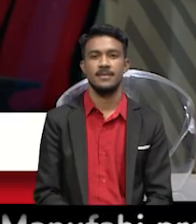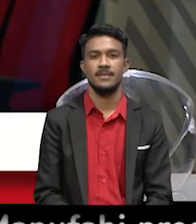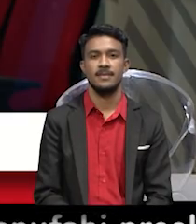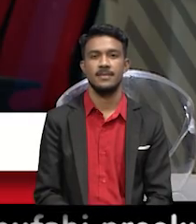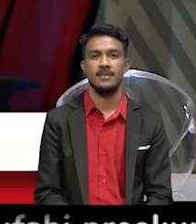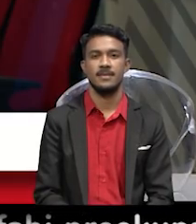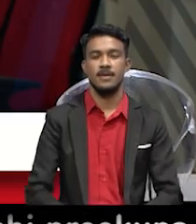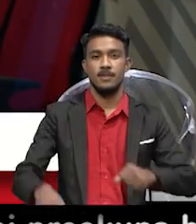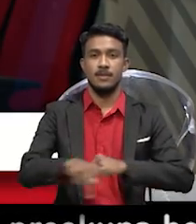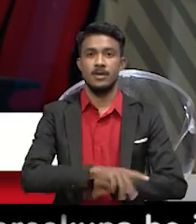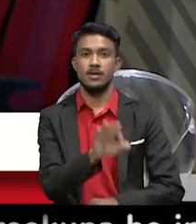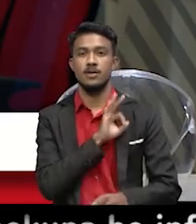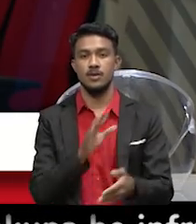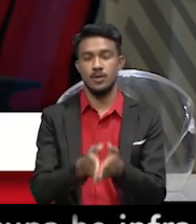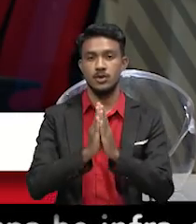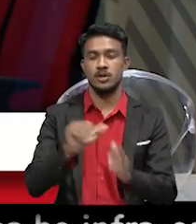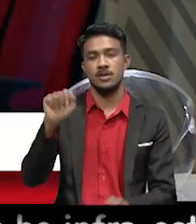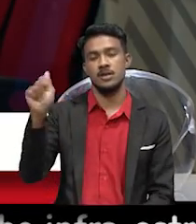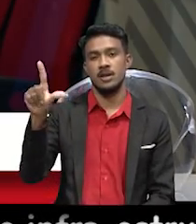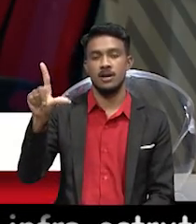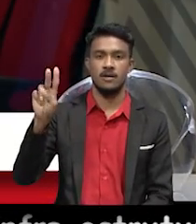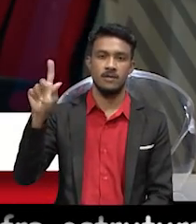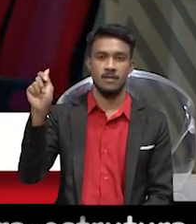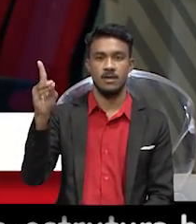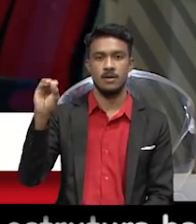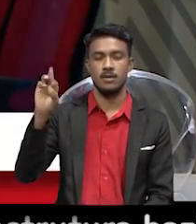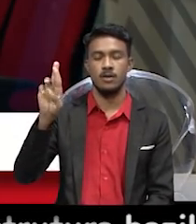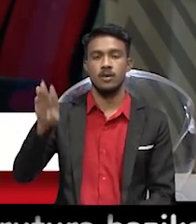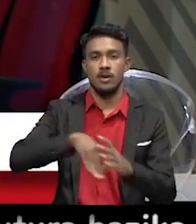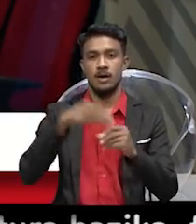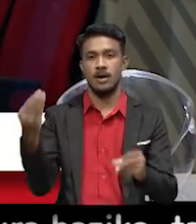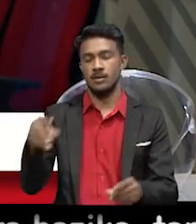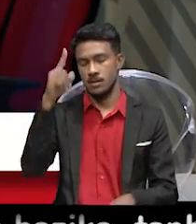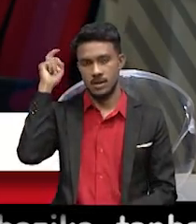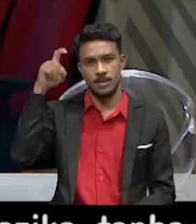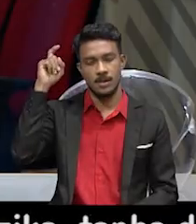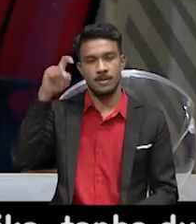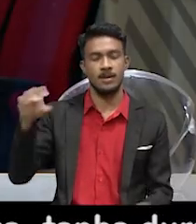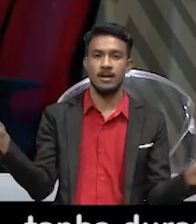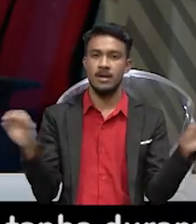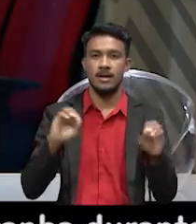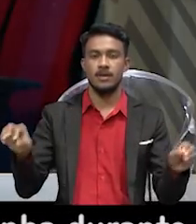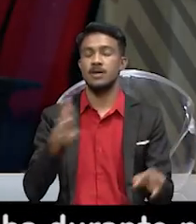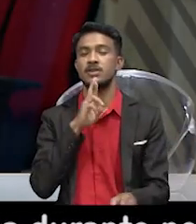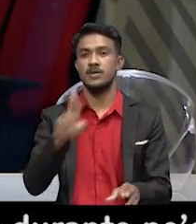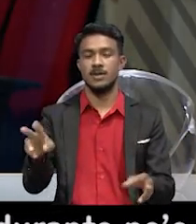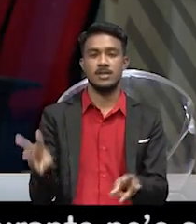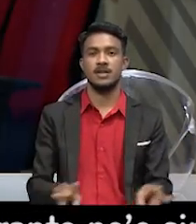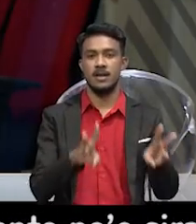Banca de Conto Russo Salvador resignam tamba incapacidade atu resolve condição estrada